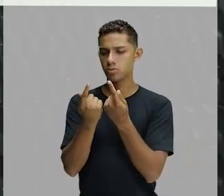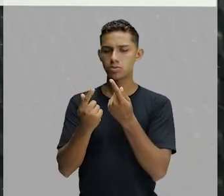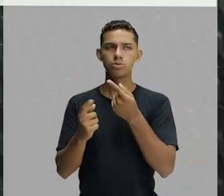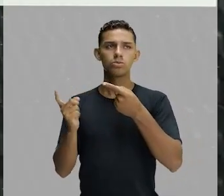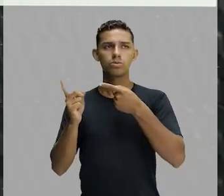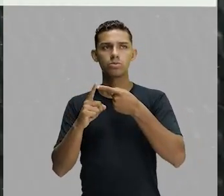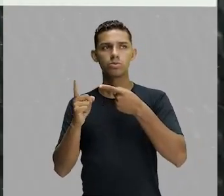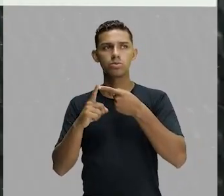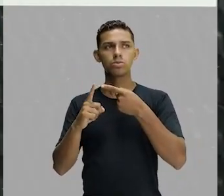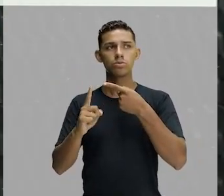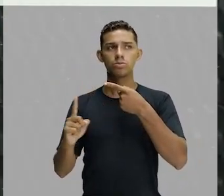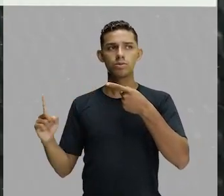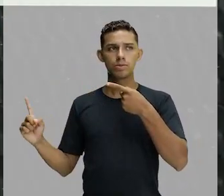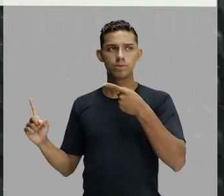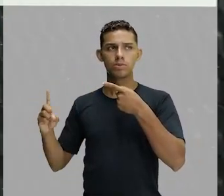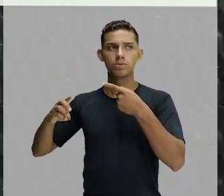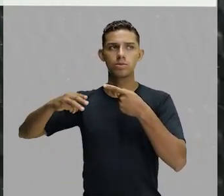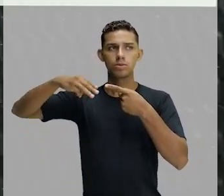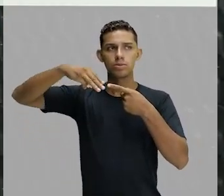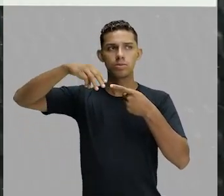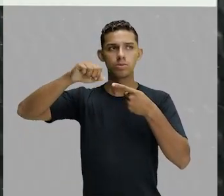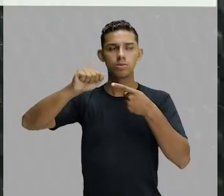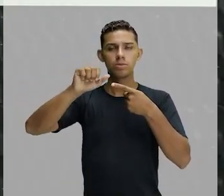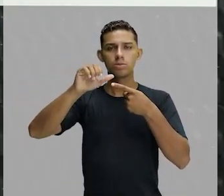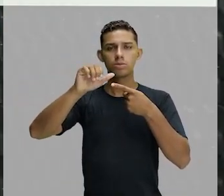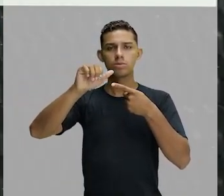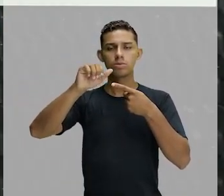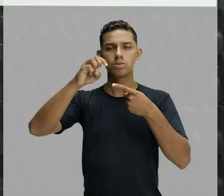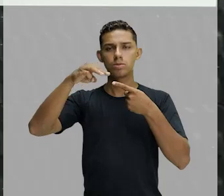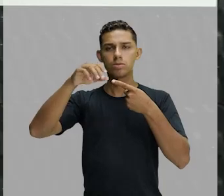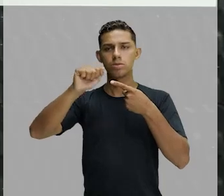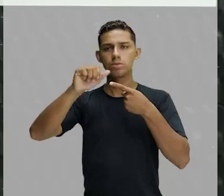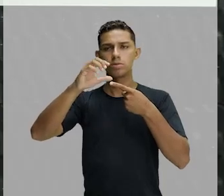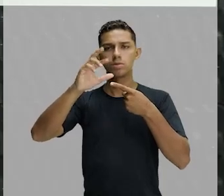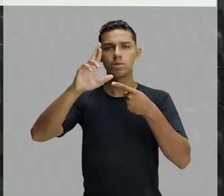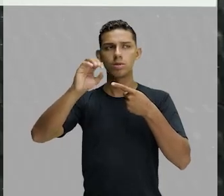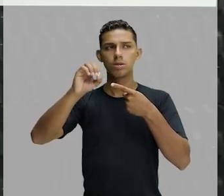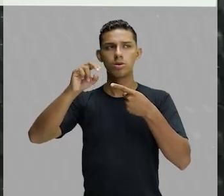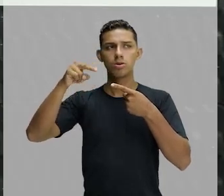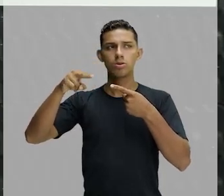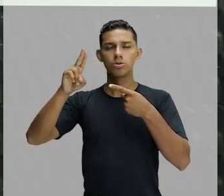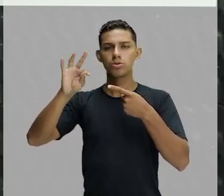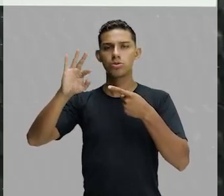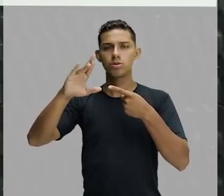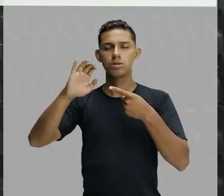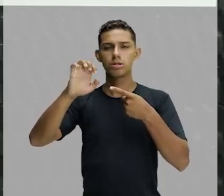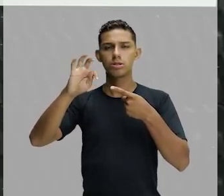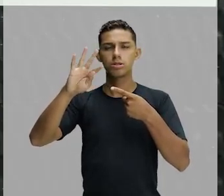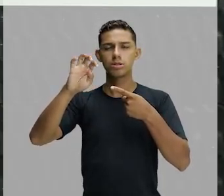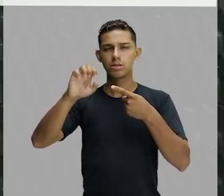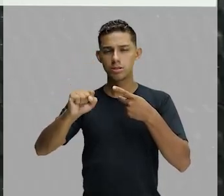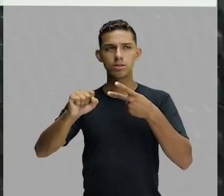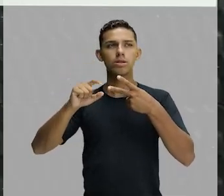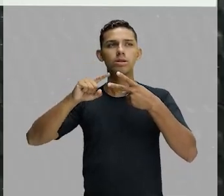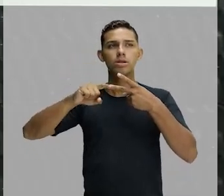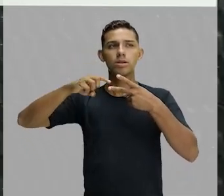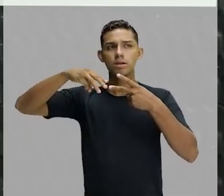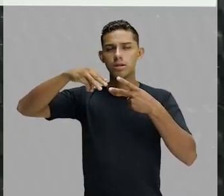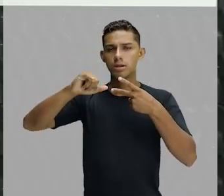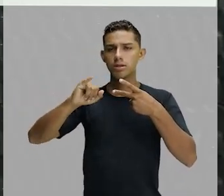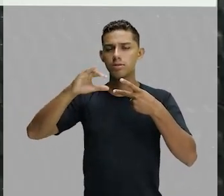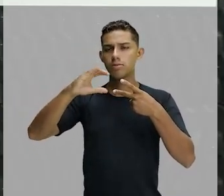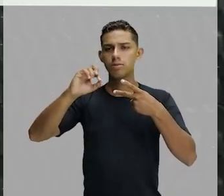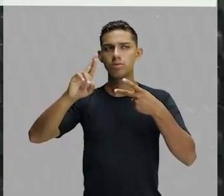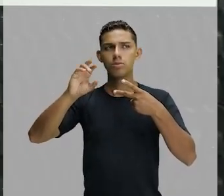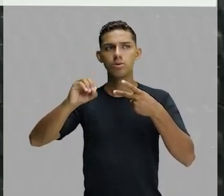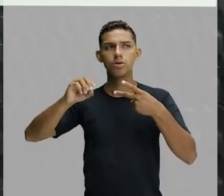os micronutrientes e os macronutrientes. Qual é a diferença entre micro e macronutriente? Tem a ver